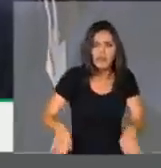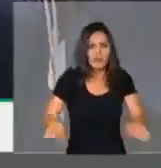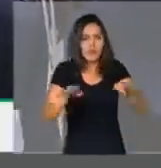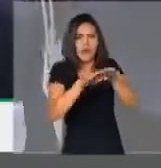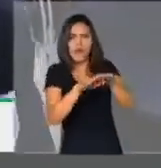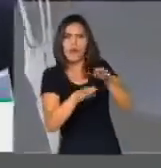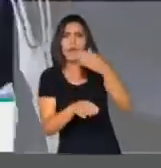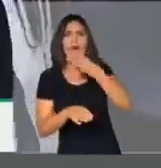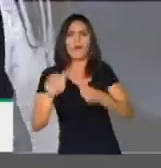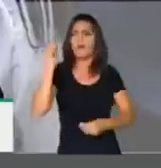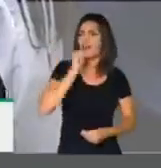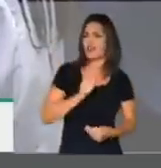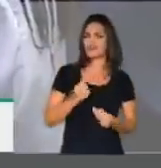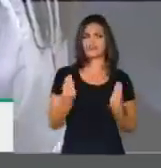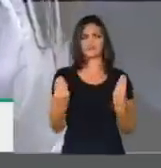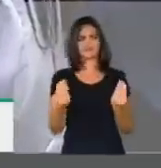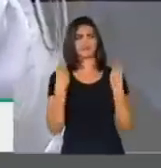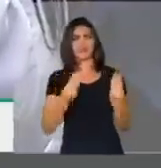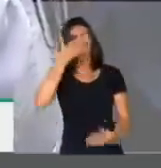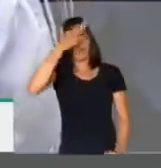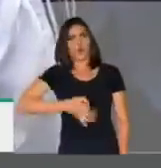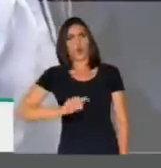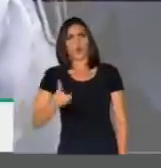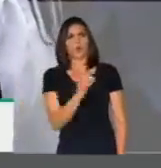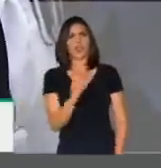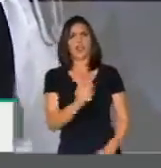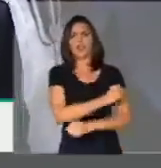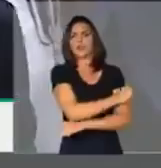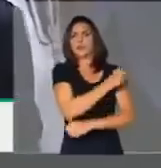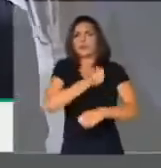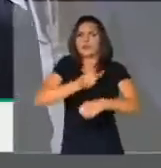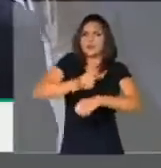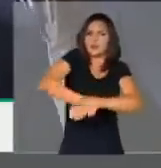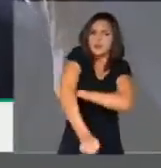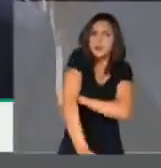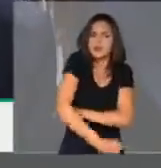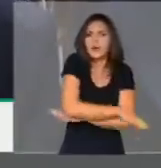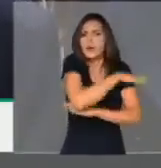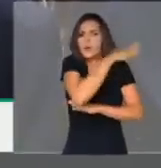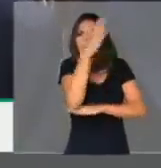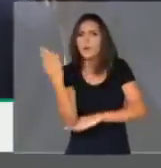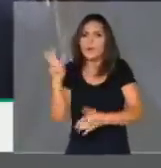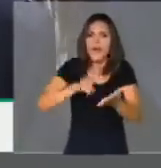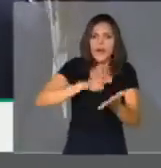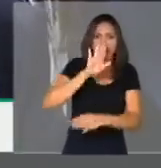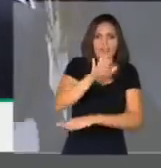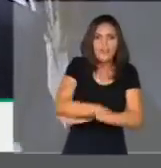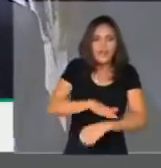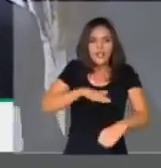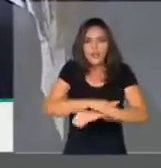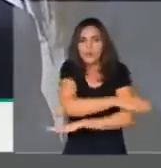do trabalho, inclusive da tripla jornada de trabalho das mulheres, né? Tudo isso para o capital